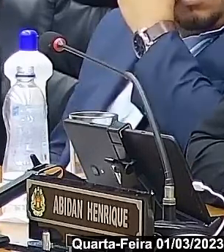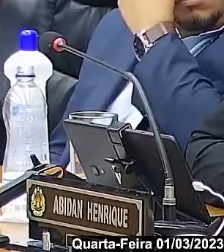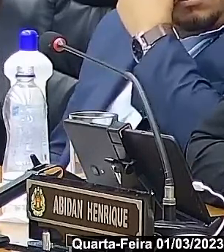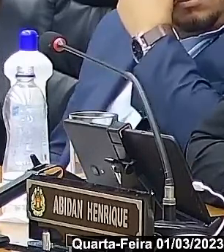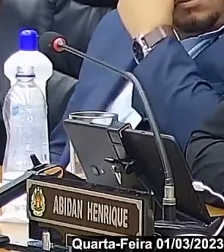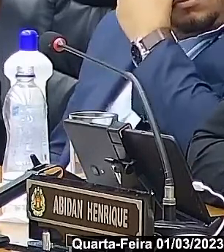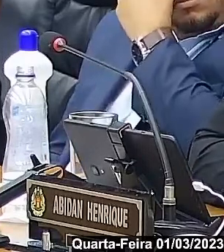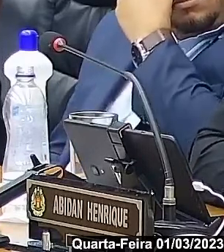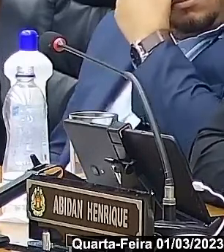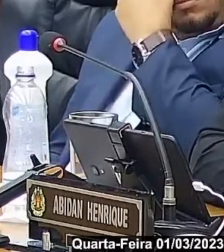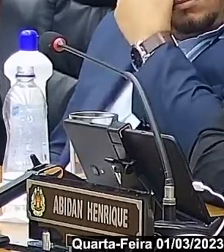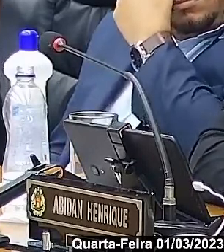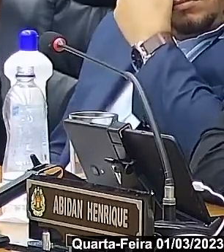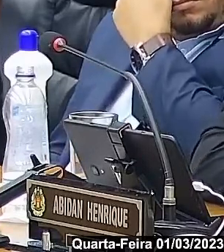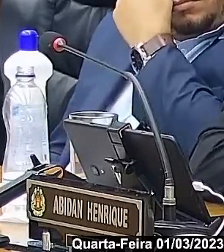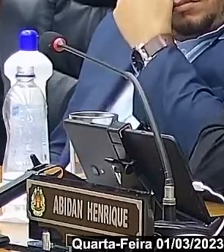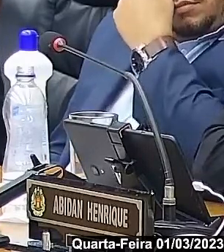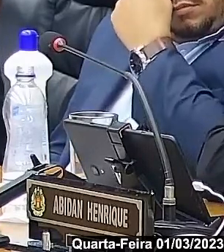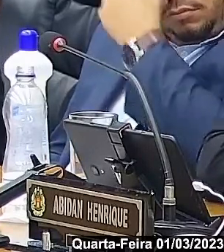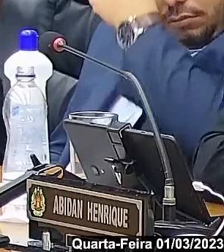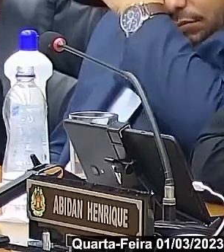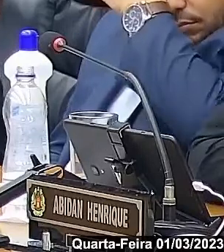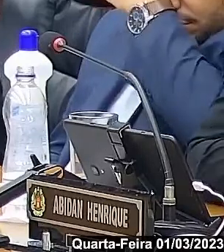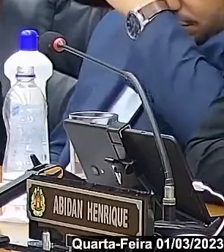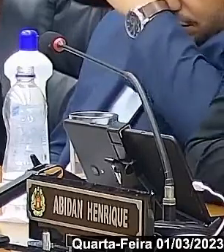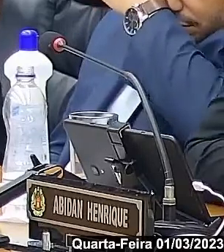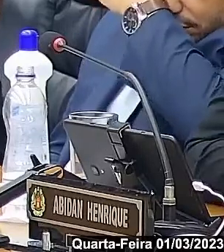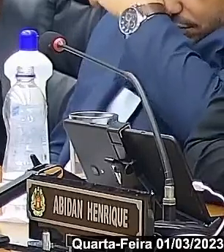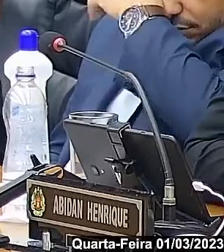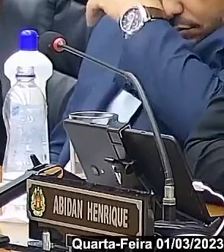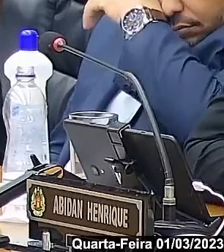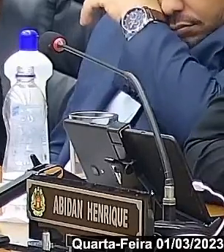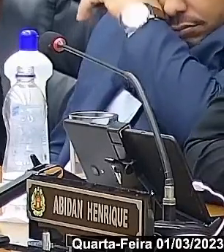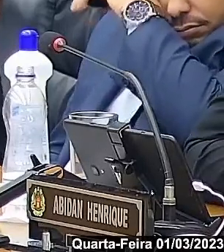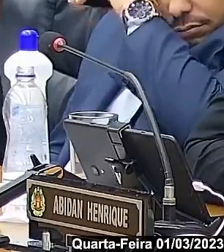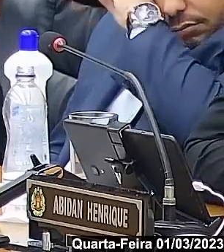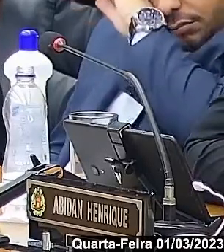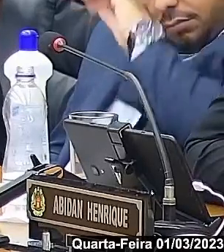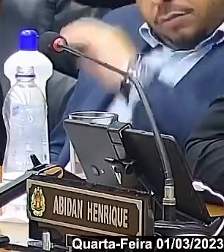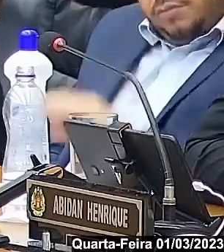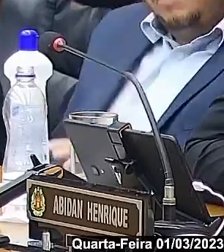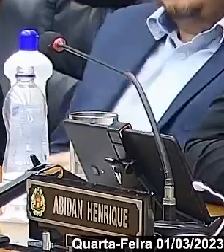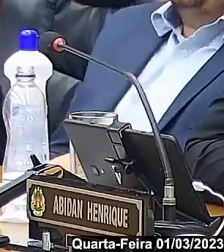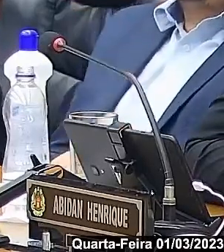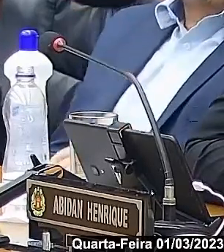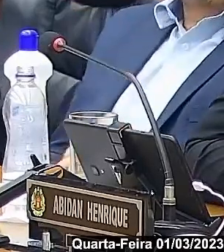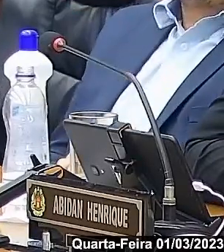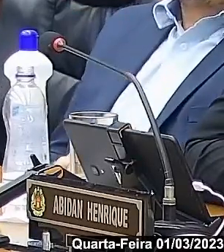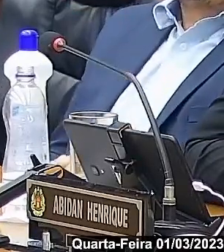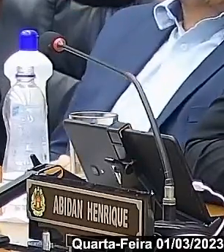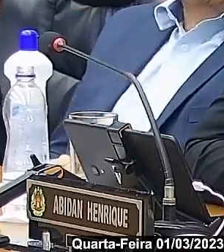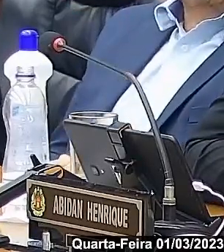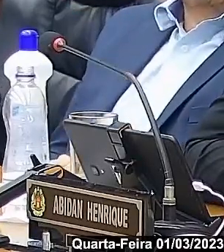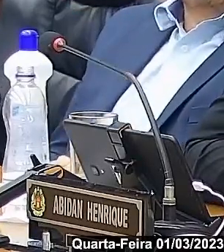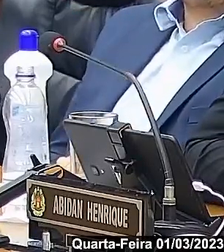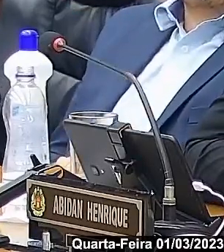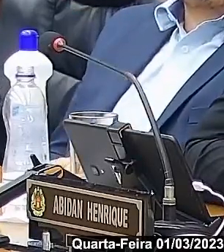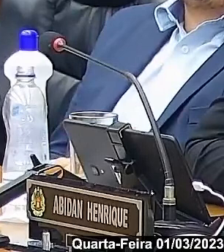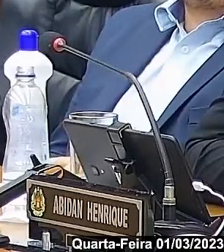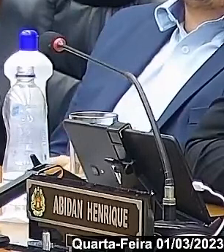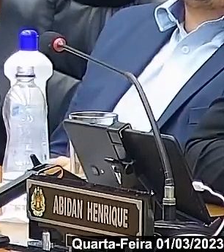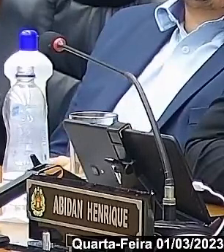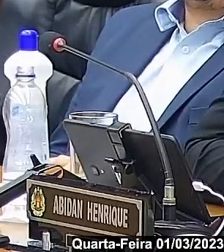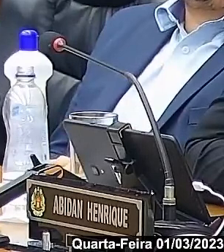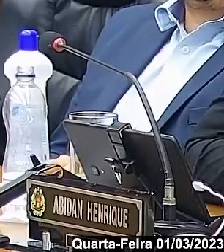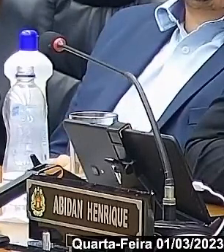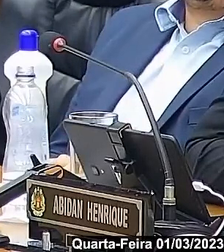do outro, né? Pode ter certeza que o outro também vai respeitar o seu espaço, né? Então, e